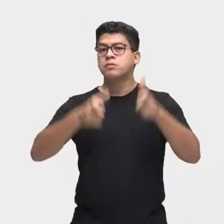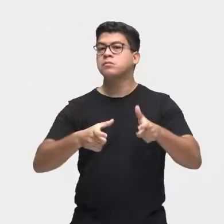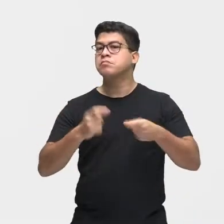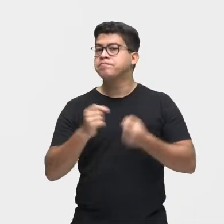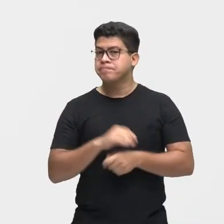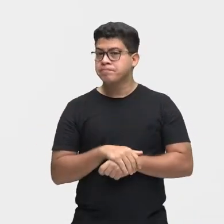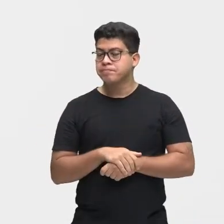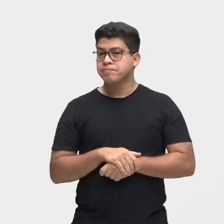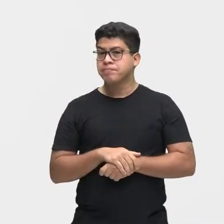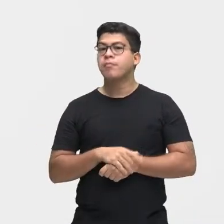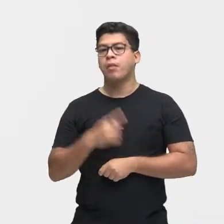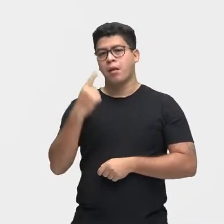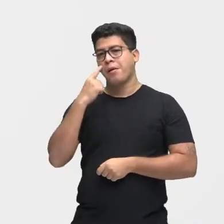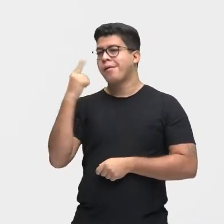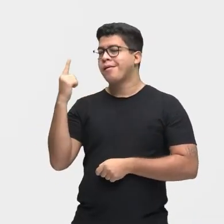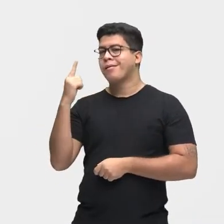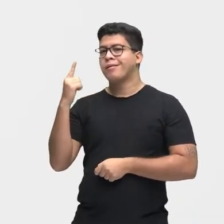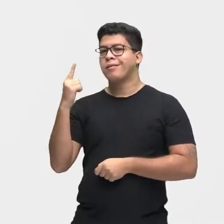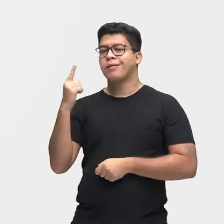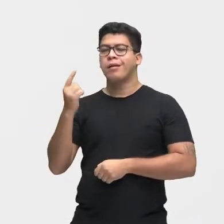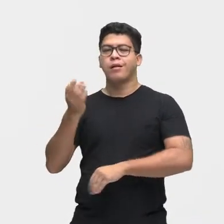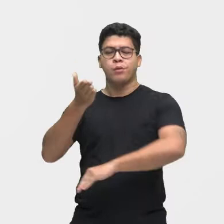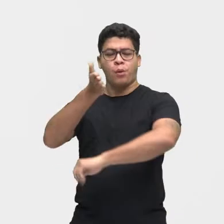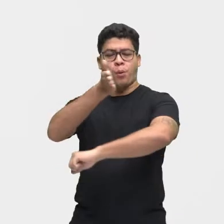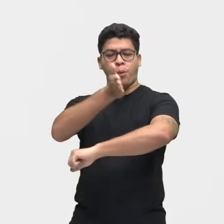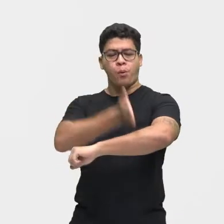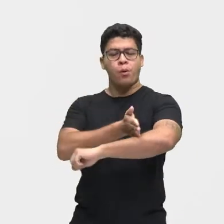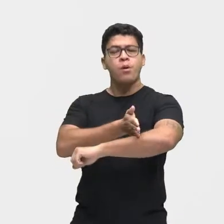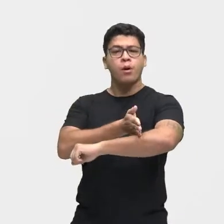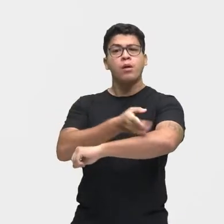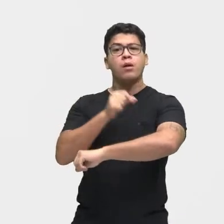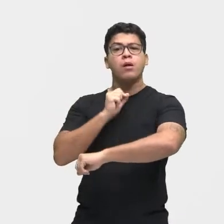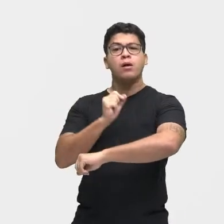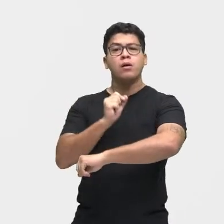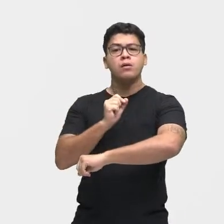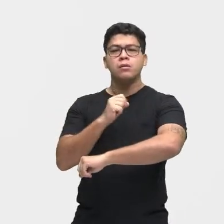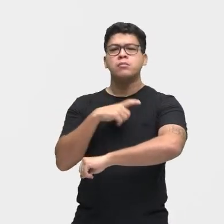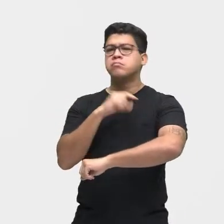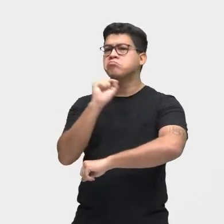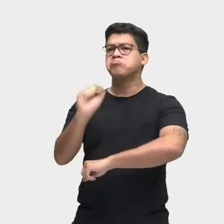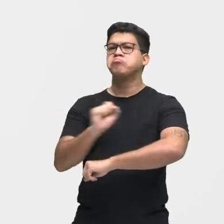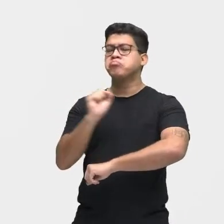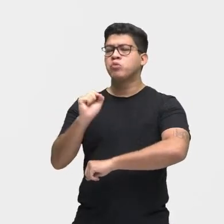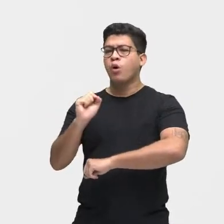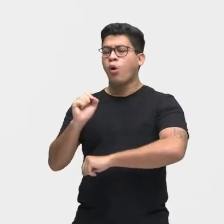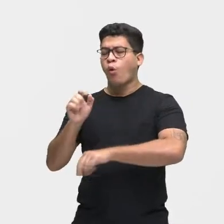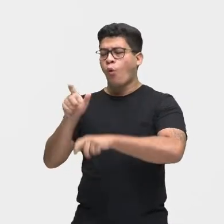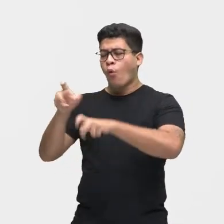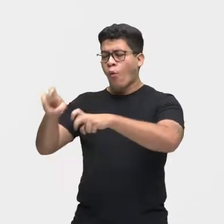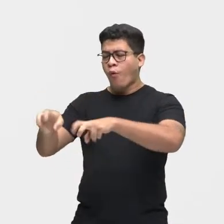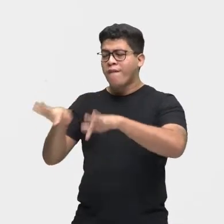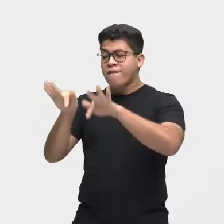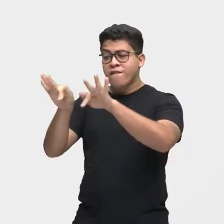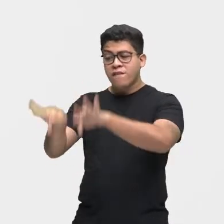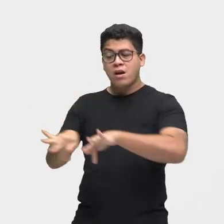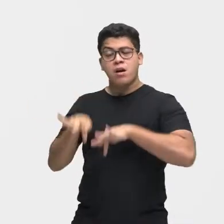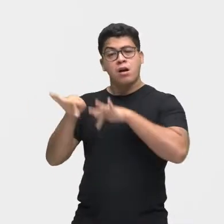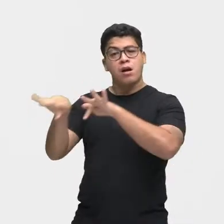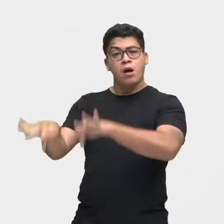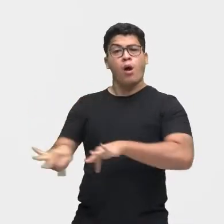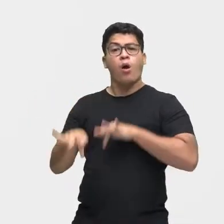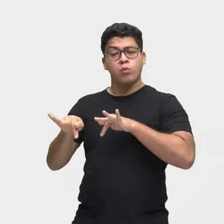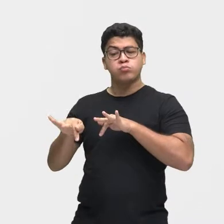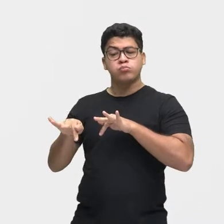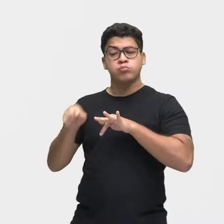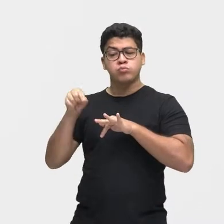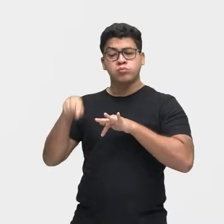Idade Média, no momento ali do enfraquecimento do poder dos senhores feudais. Então, os senhores feudais vão ter o seu